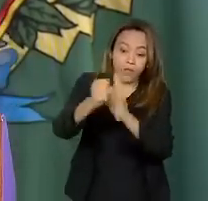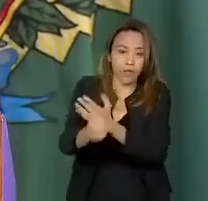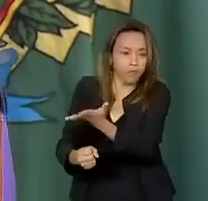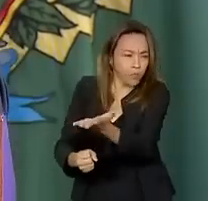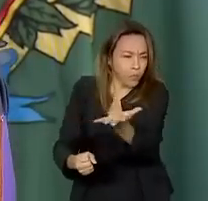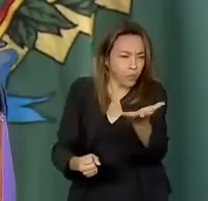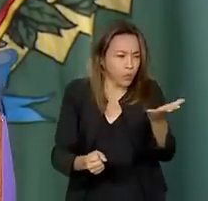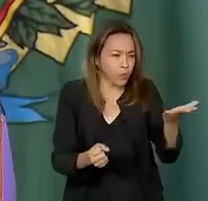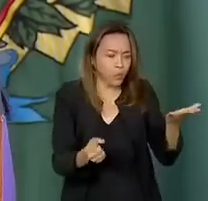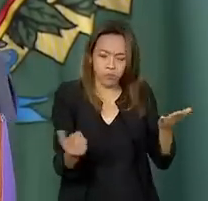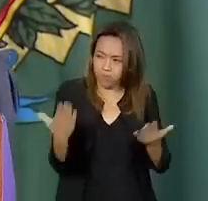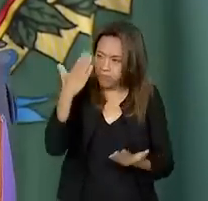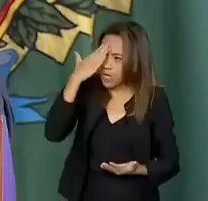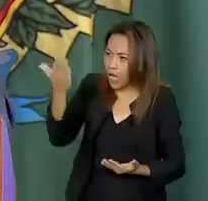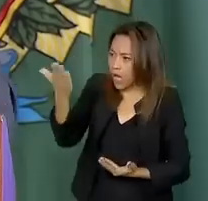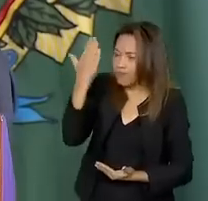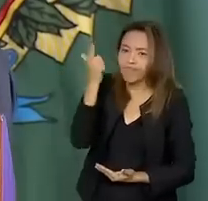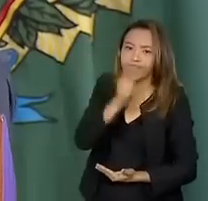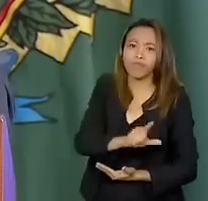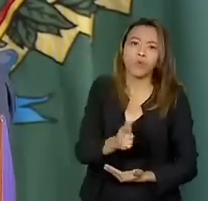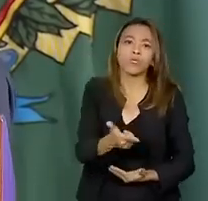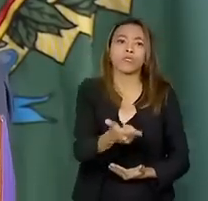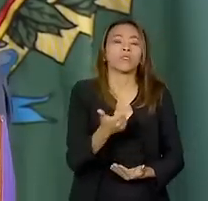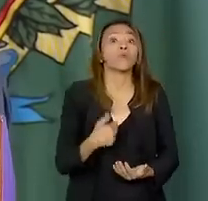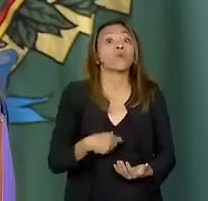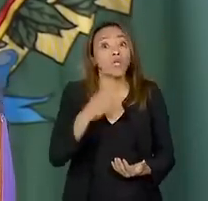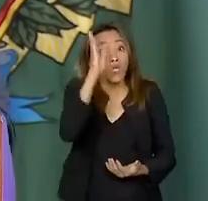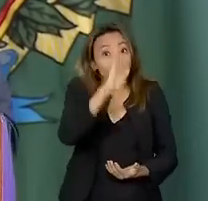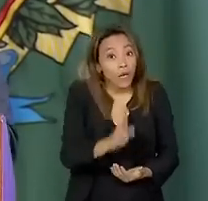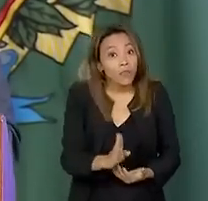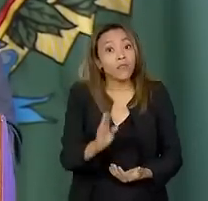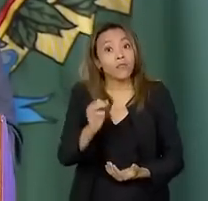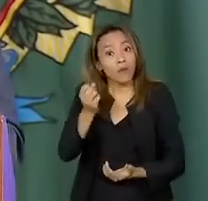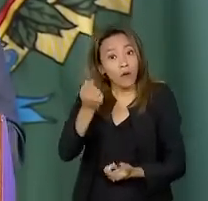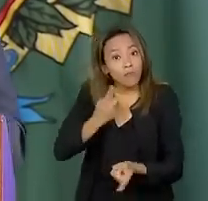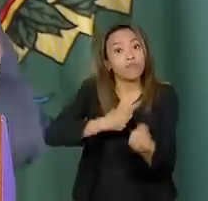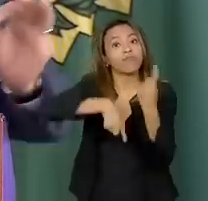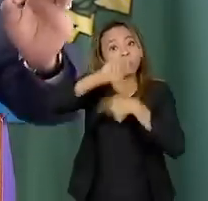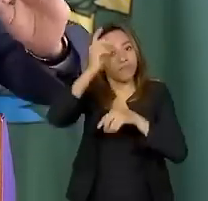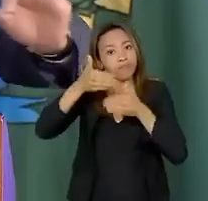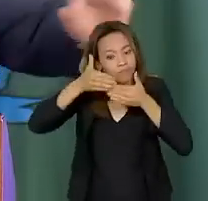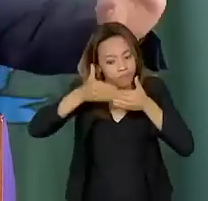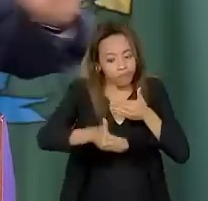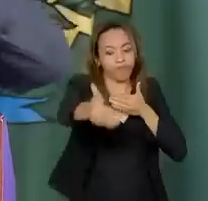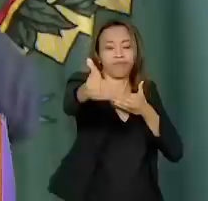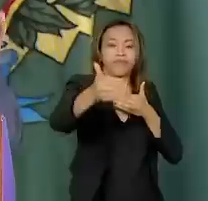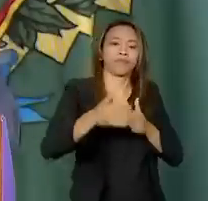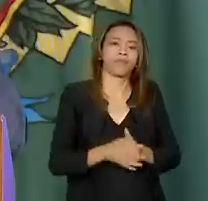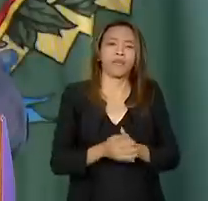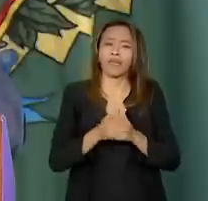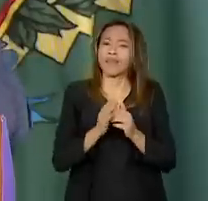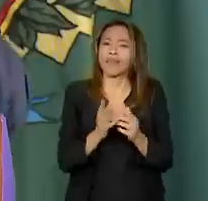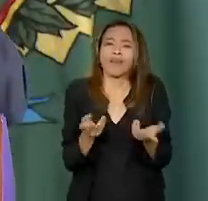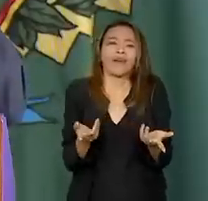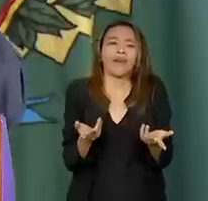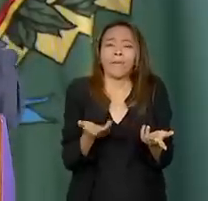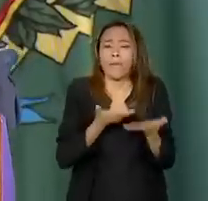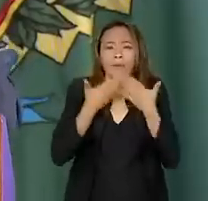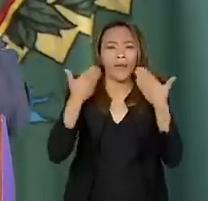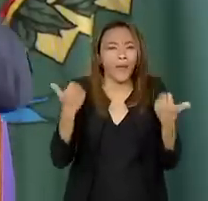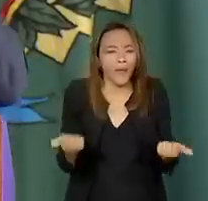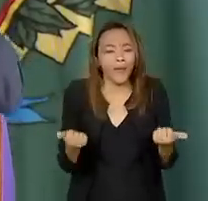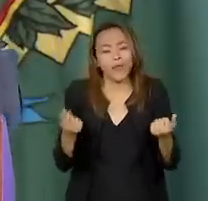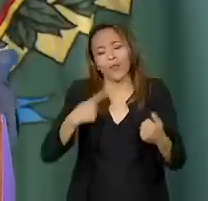a ideia de que o Brasil está dando certo. Não tem nada melhor do que a